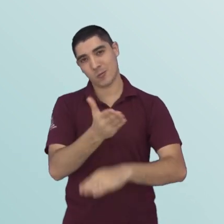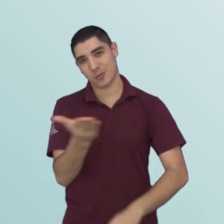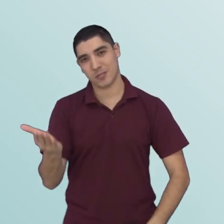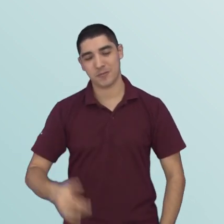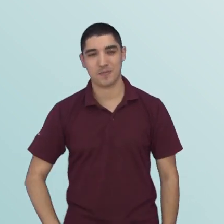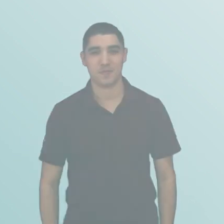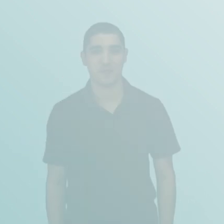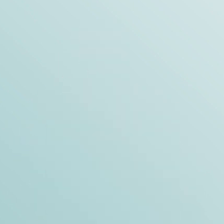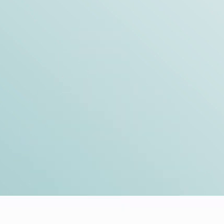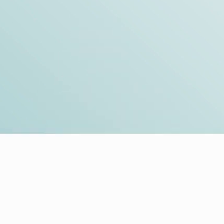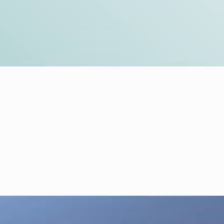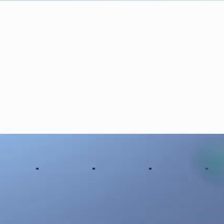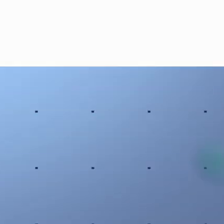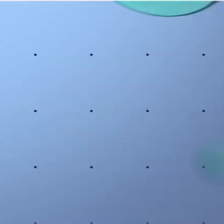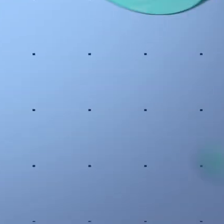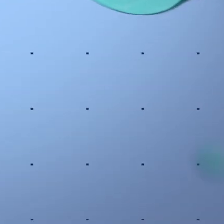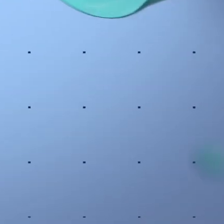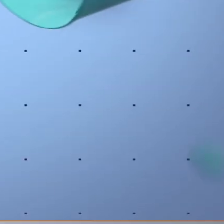espero que tenha